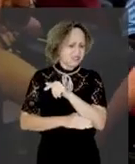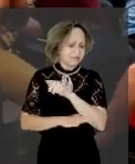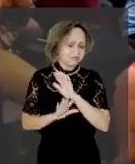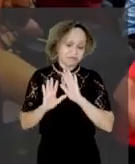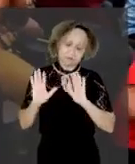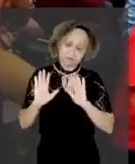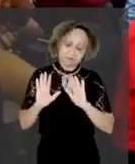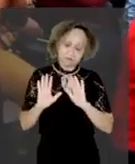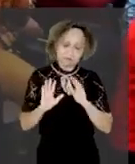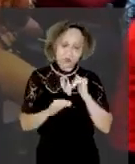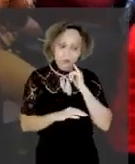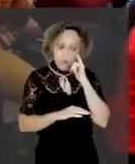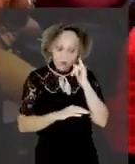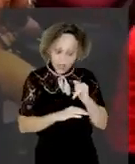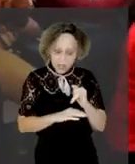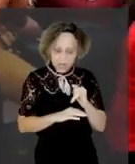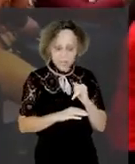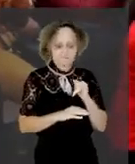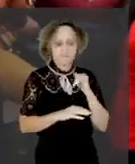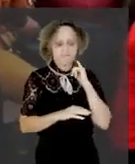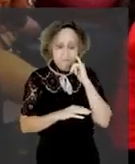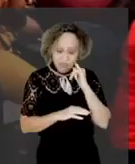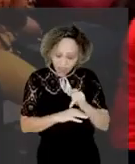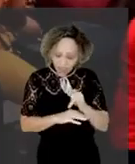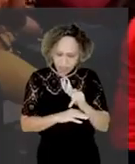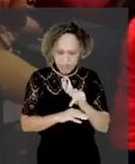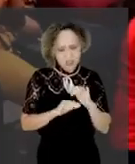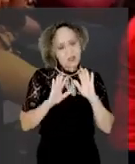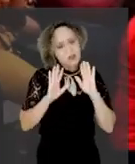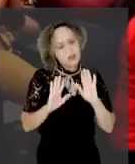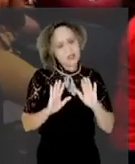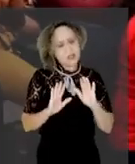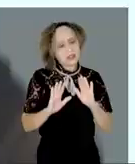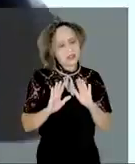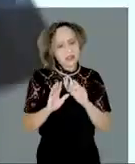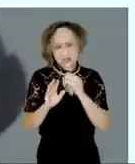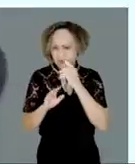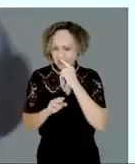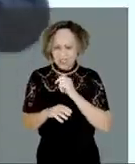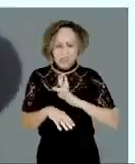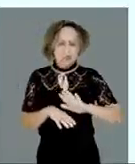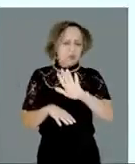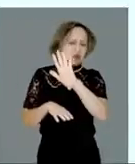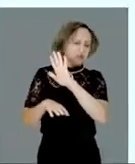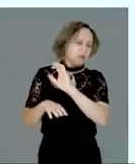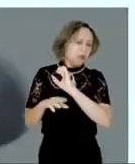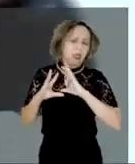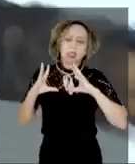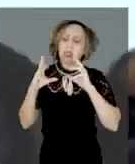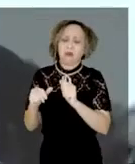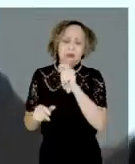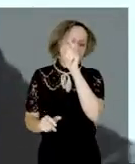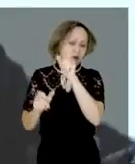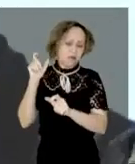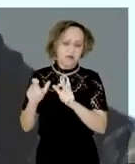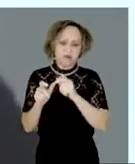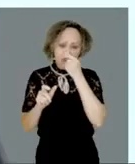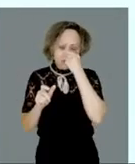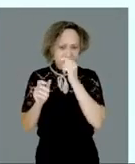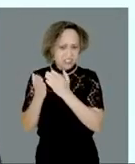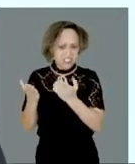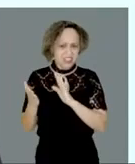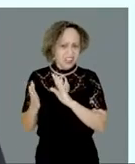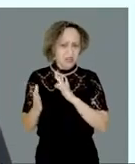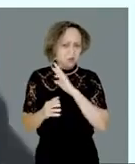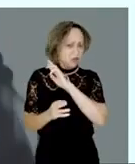Não vamos generalizar, não vamos descartar, vamos dialogar com o povo que luta